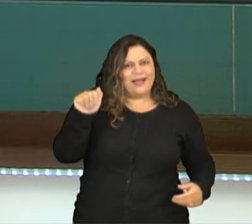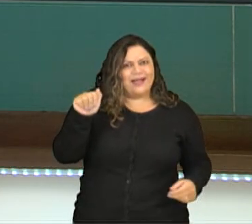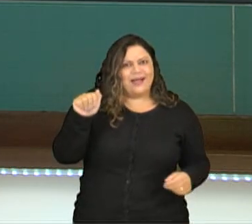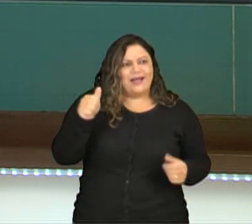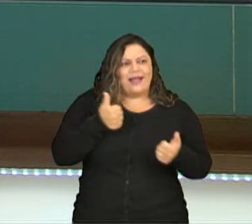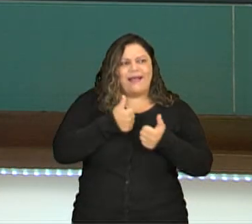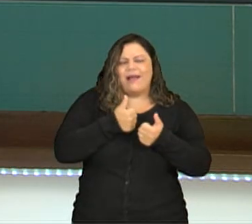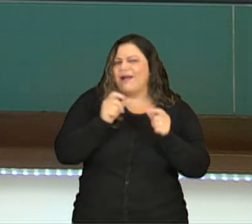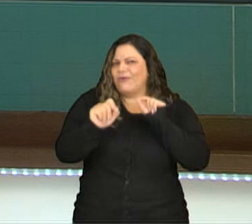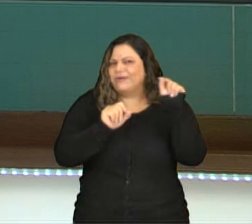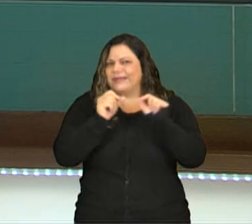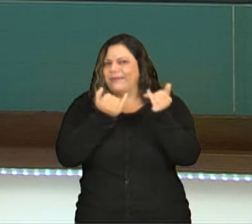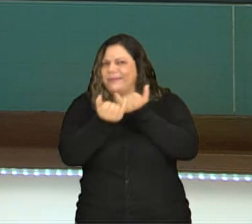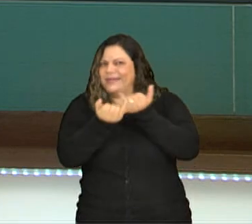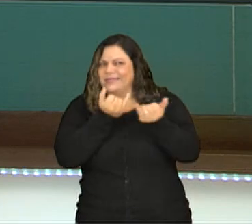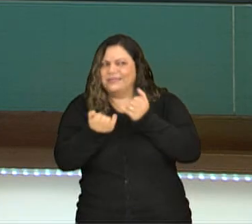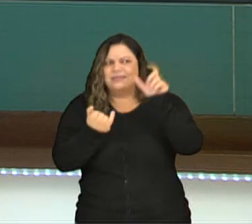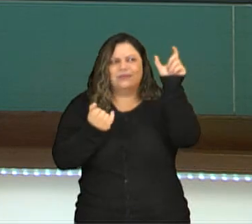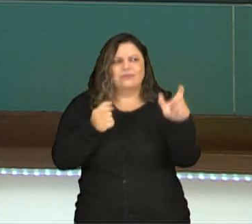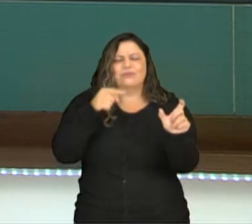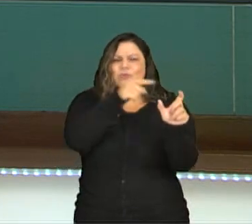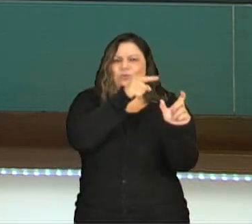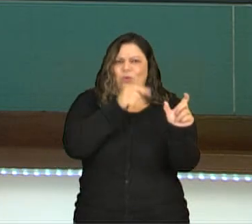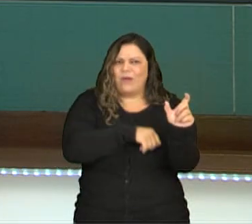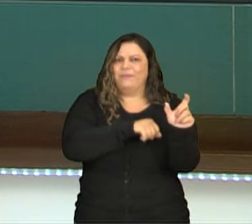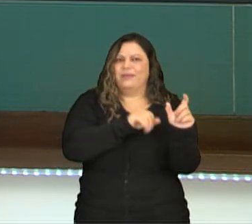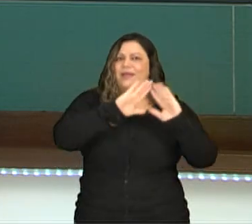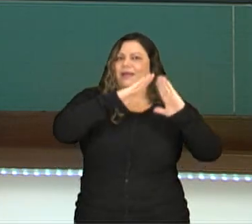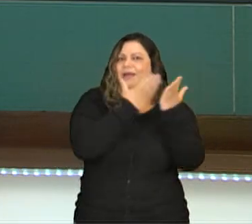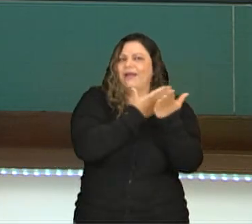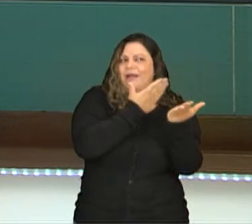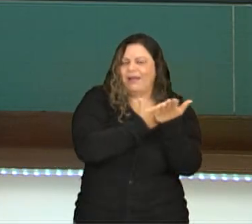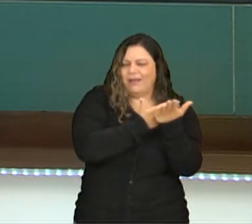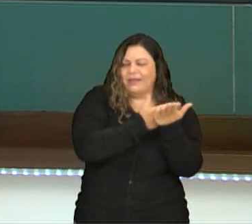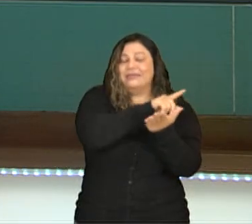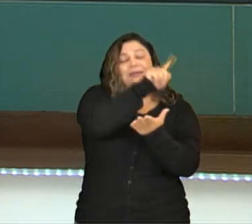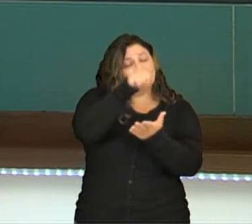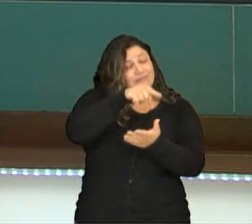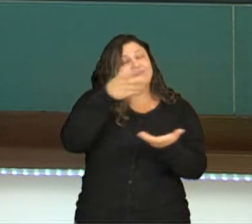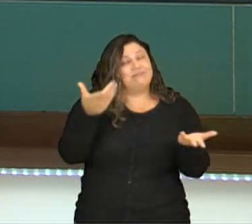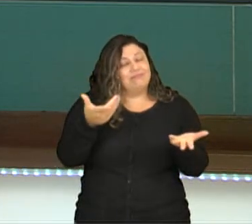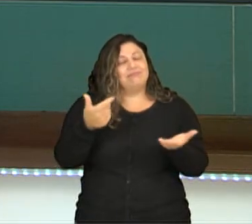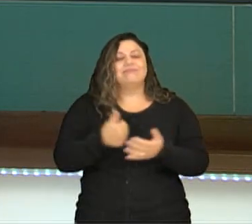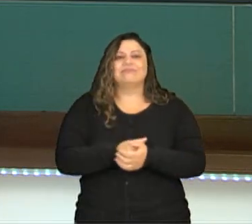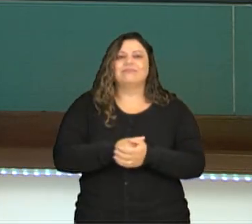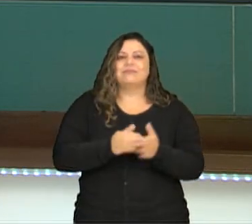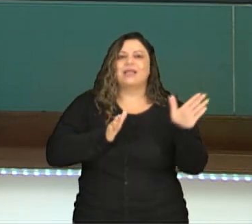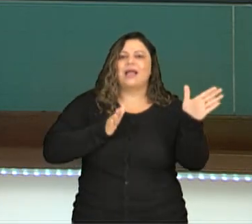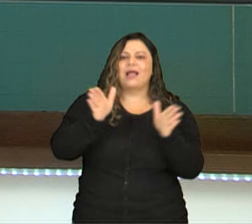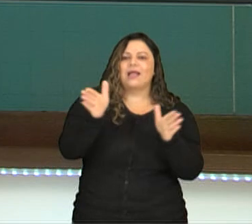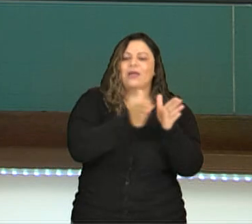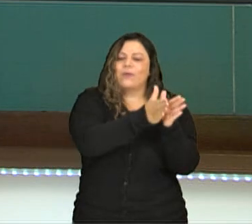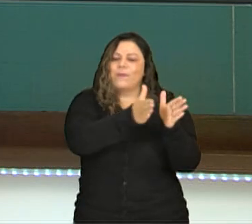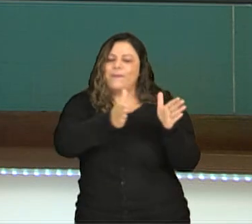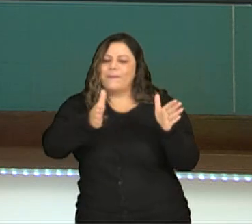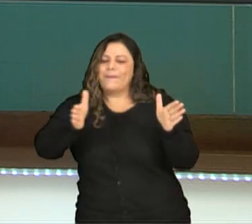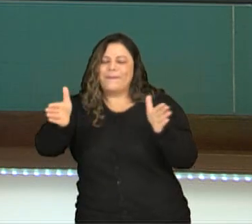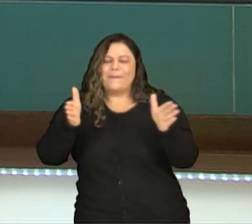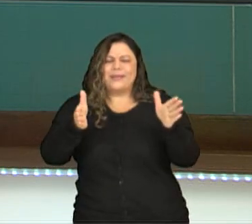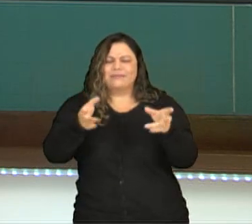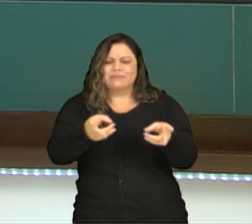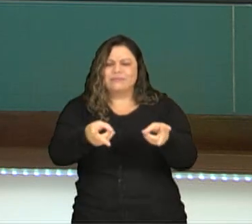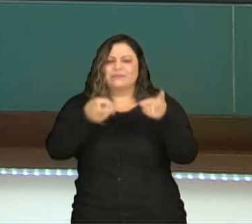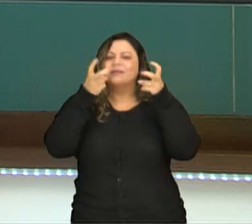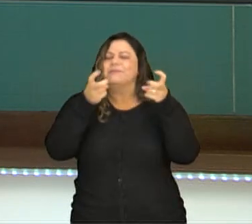comum para você? A escola, exatamente, esse período escolástico é o período em que você vai